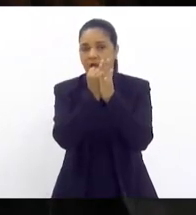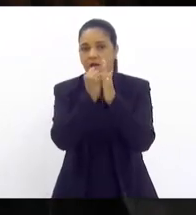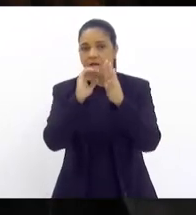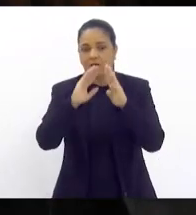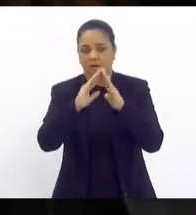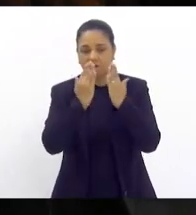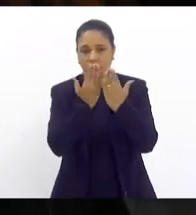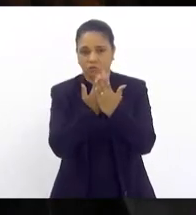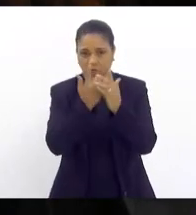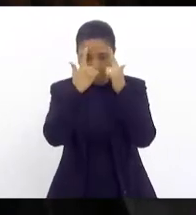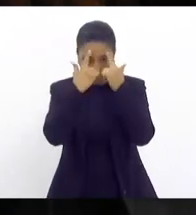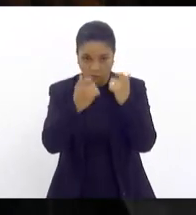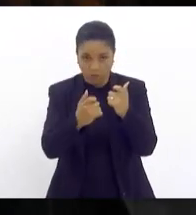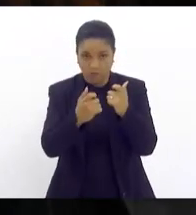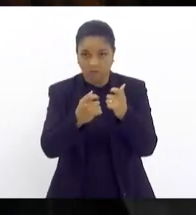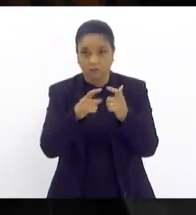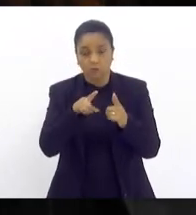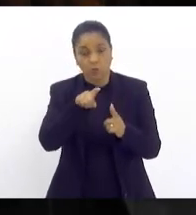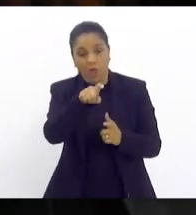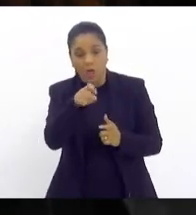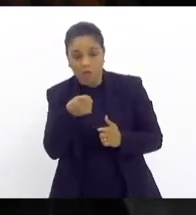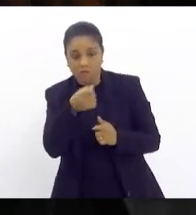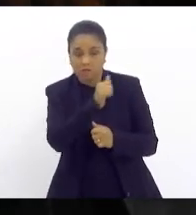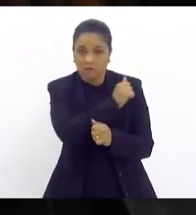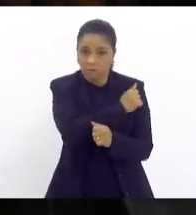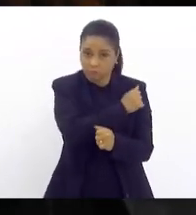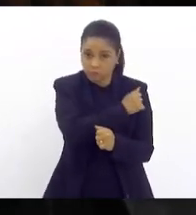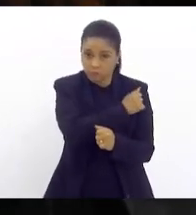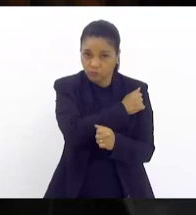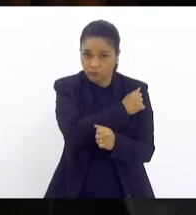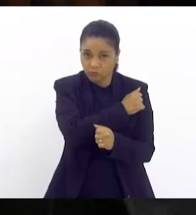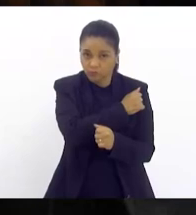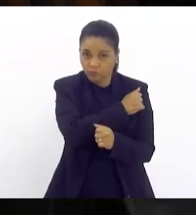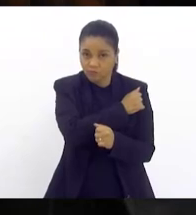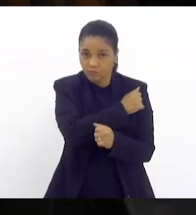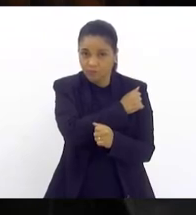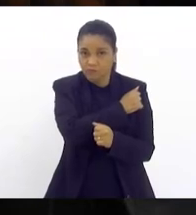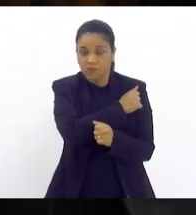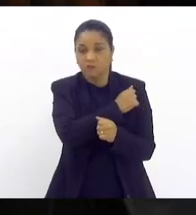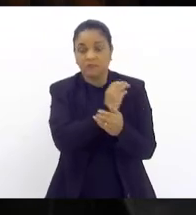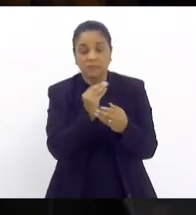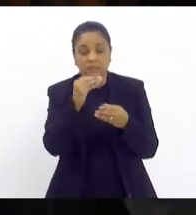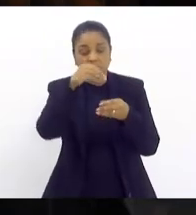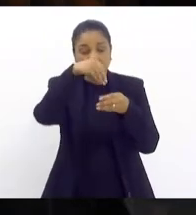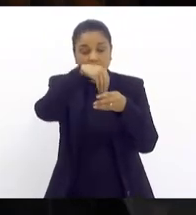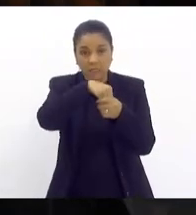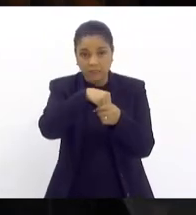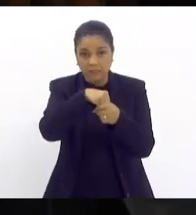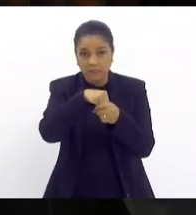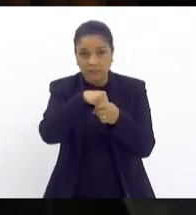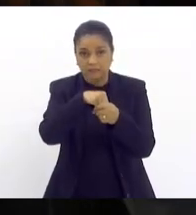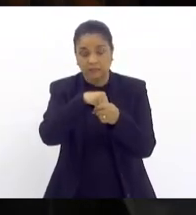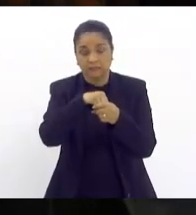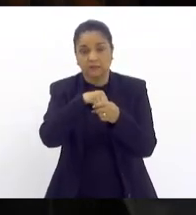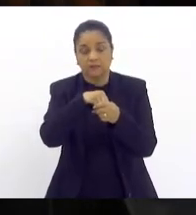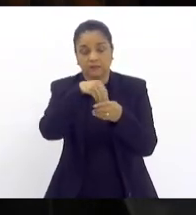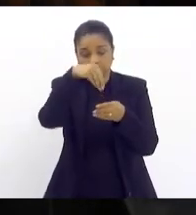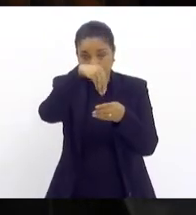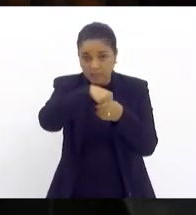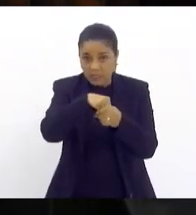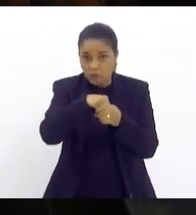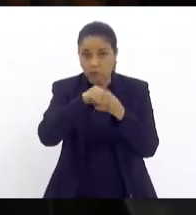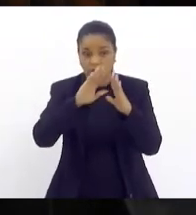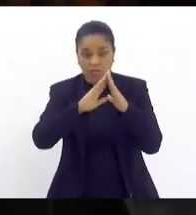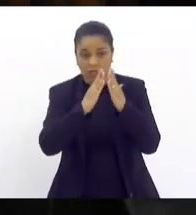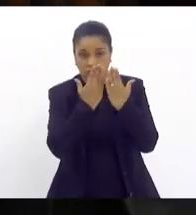violência Extra Muros E a violência intramus a violência estranura eu